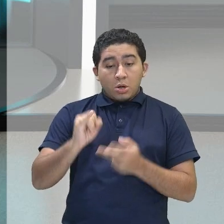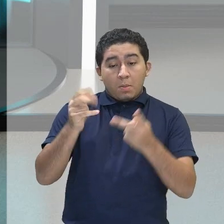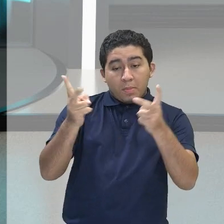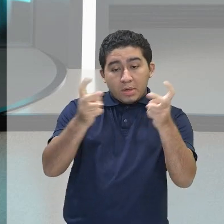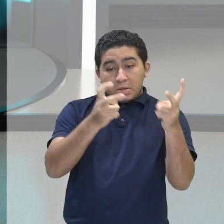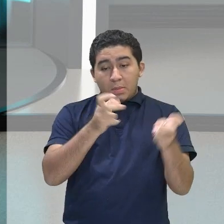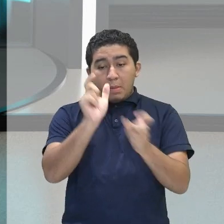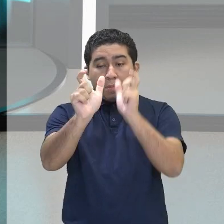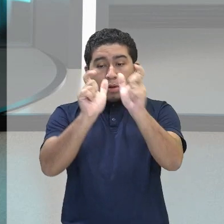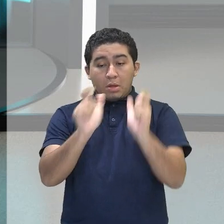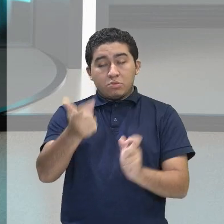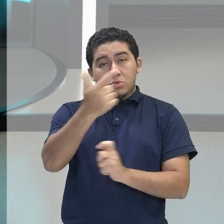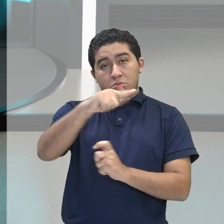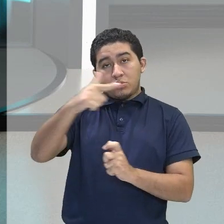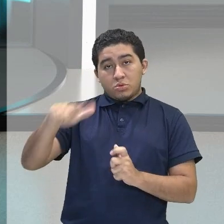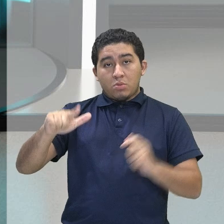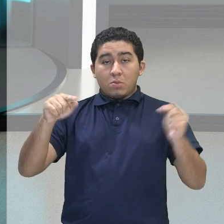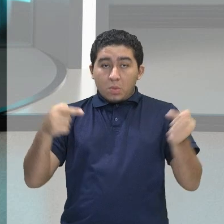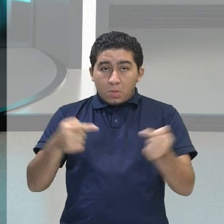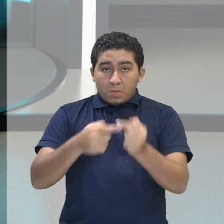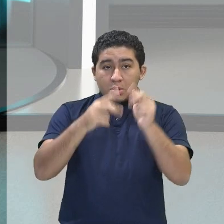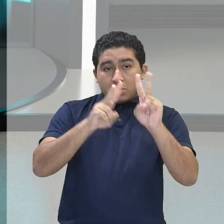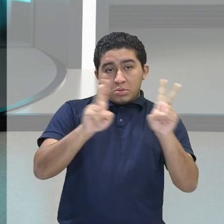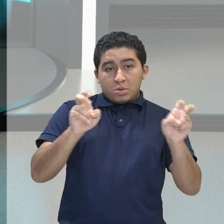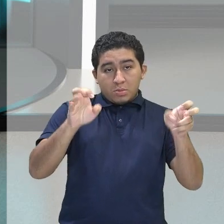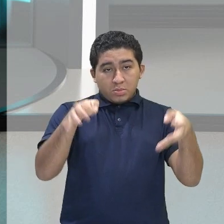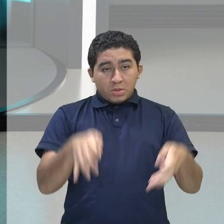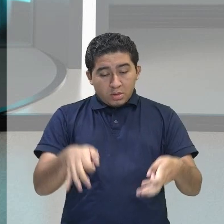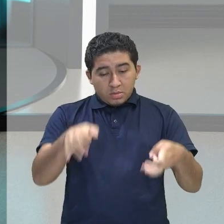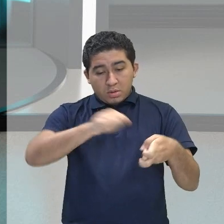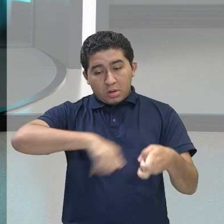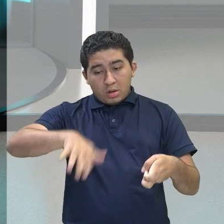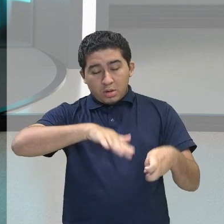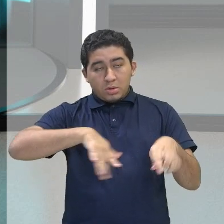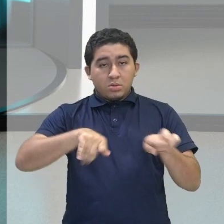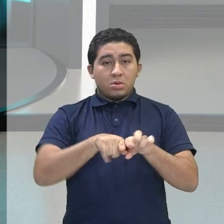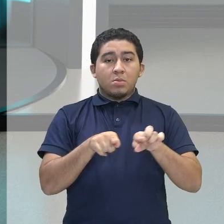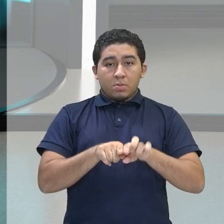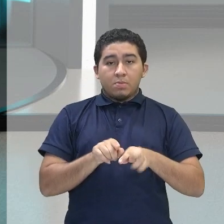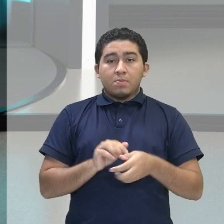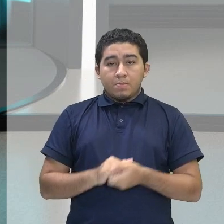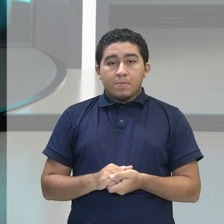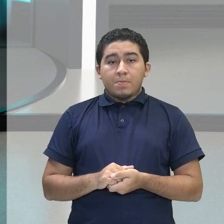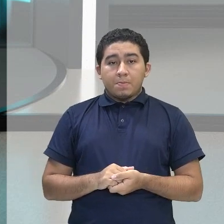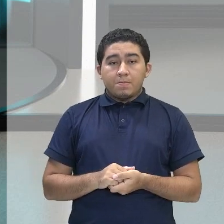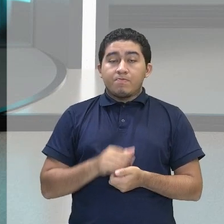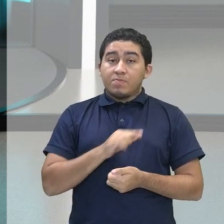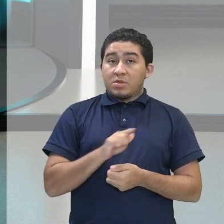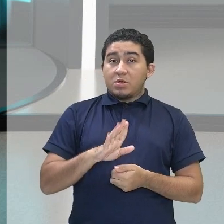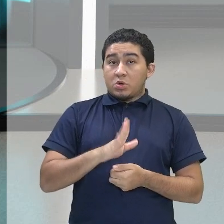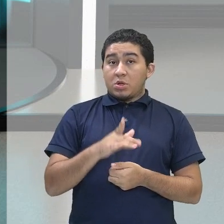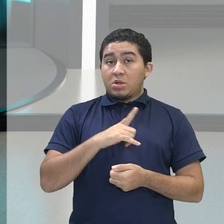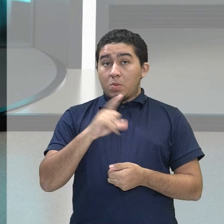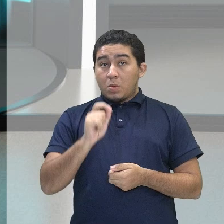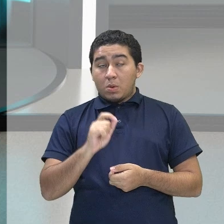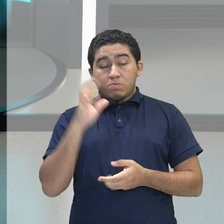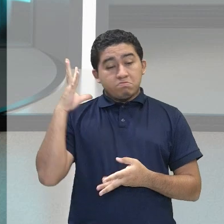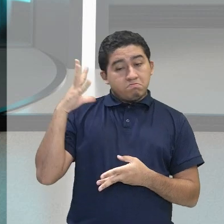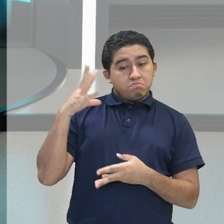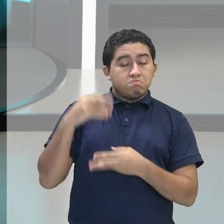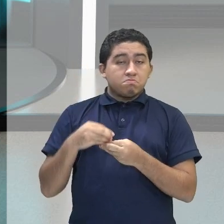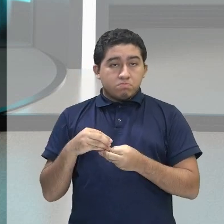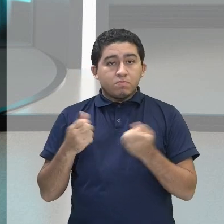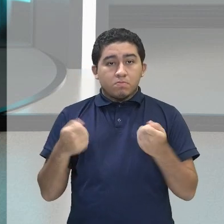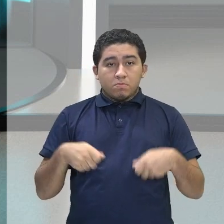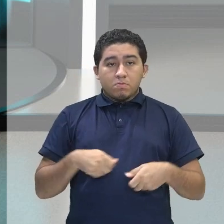da computação, tá falando sobre trabalho nessa área, tá falando sobre carreira. Então, você já pega essa ideia,